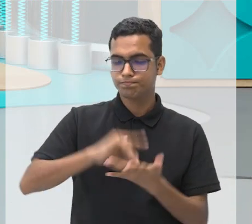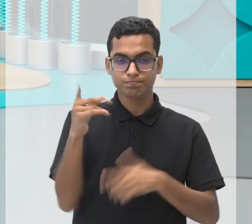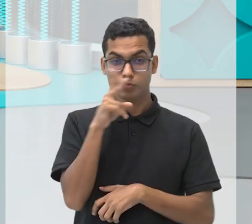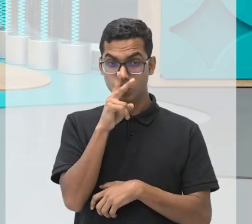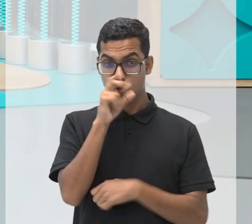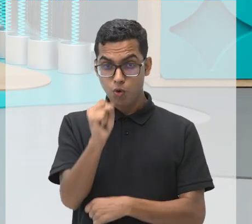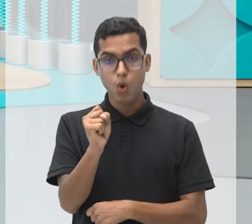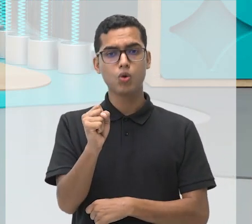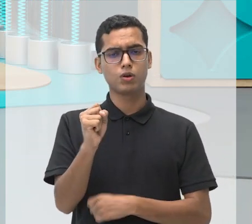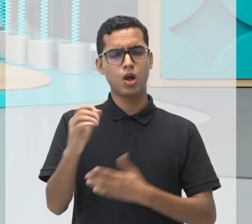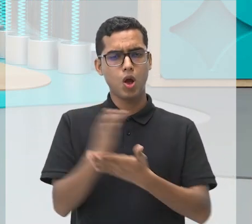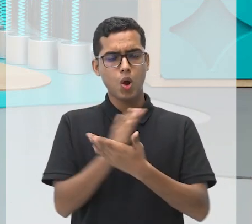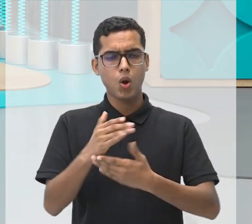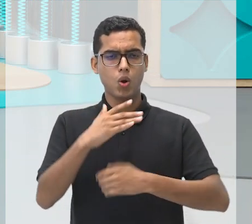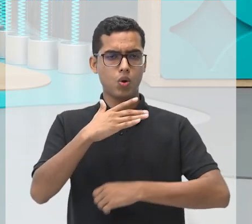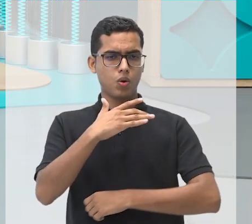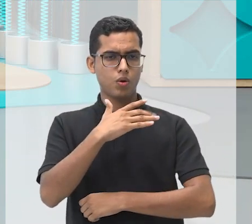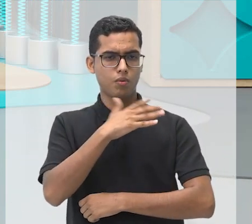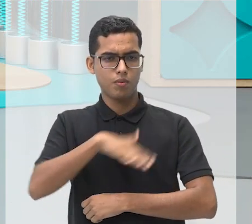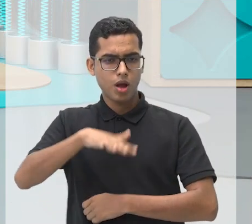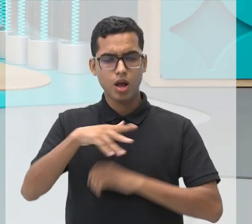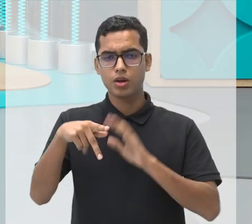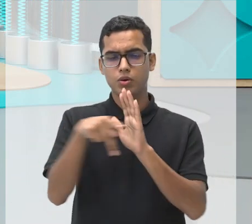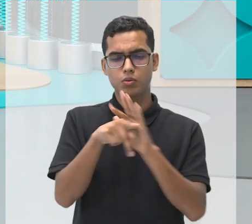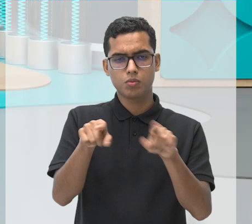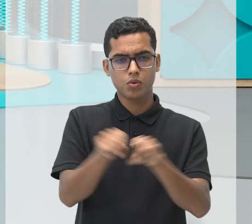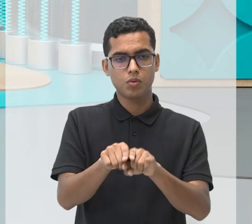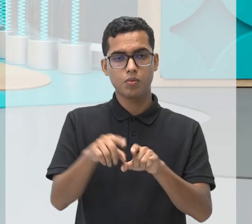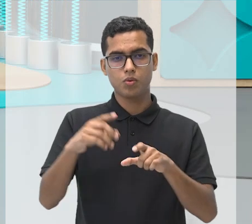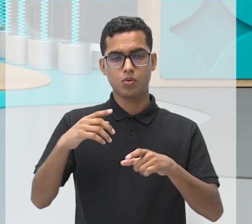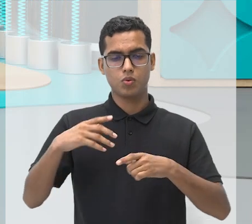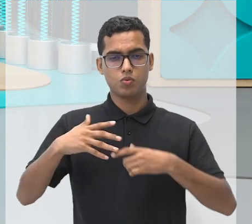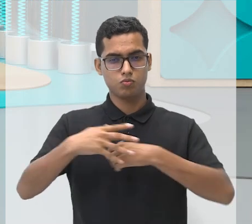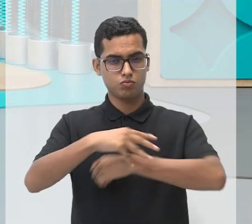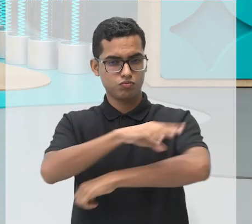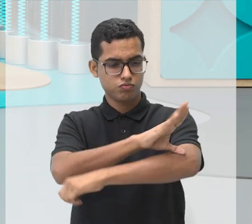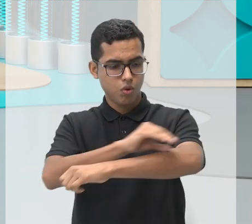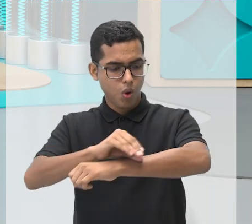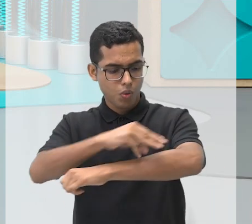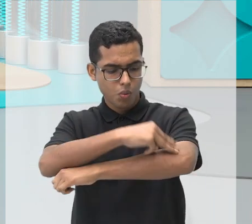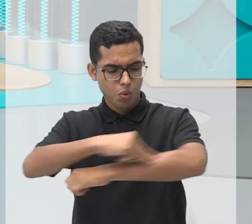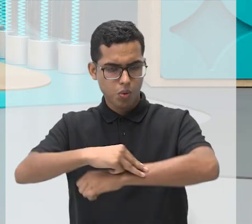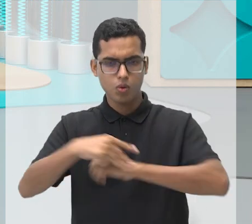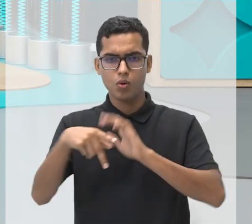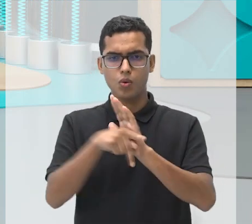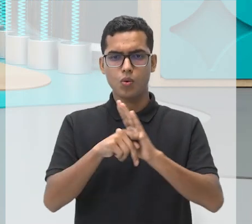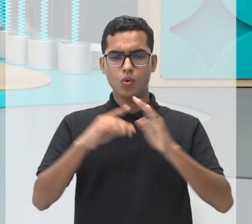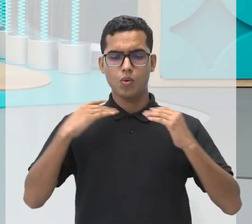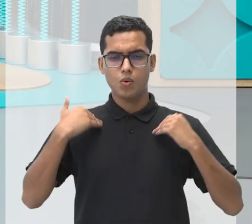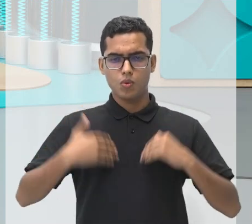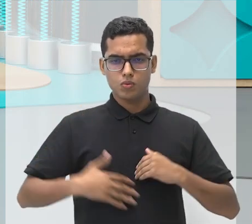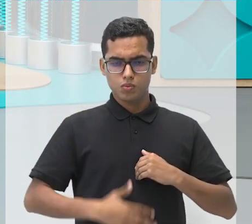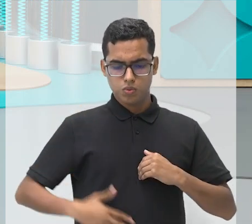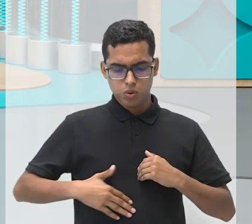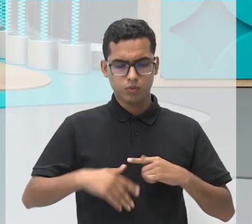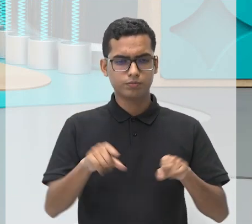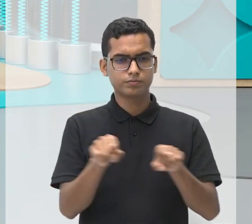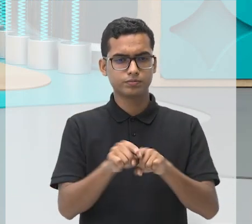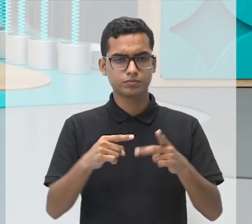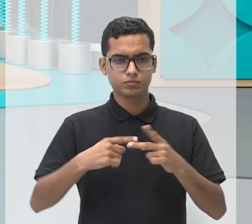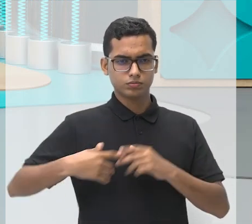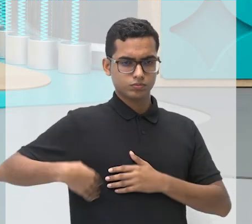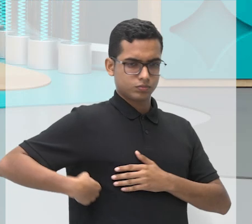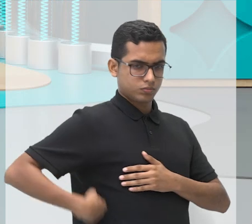força em alguns grupos musculares que vão ajudar a manter a postura. E aí a gente está falando dos abdominais, da musculatura intercostal,